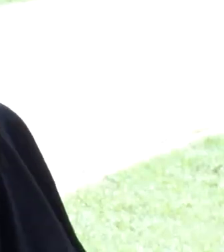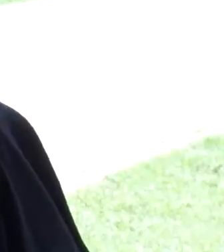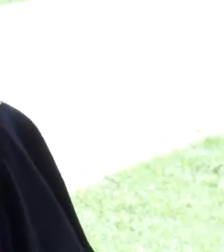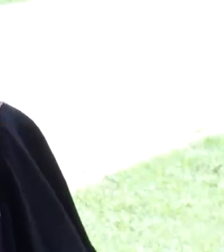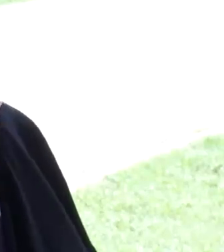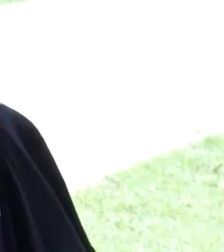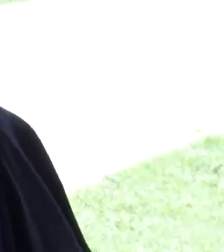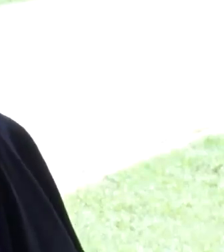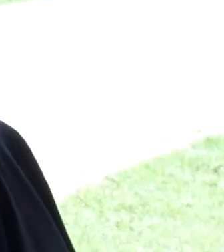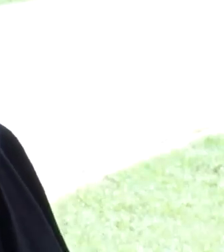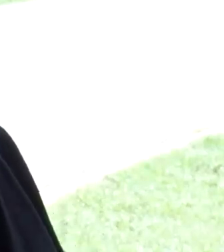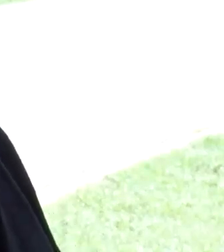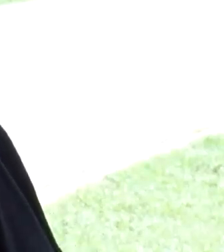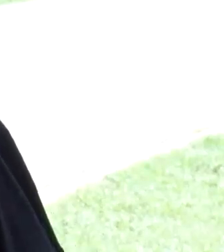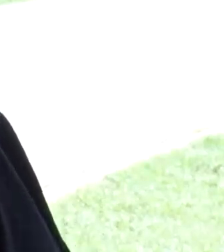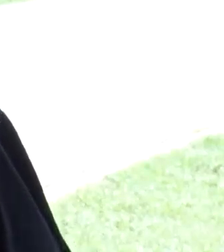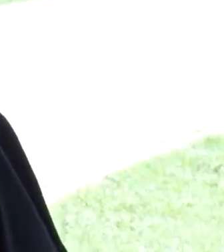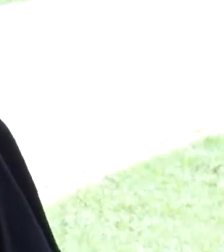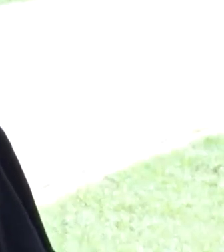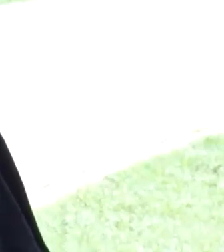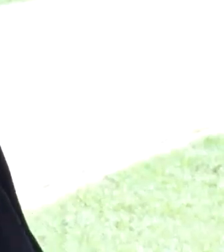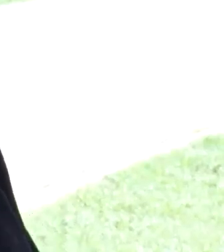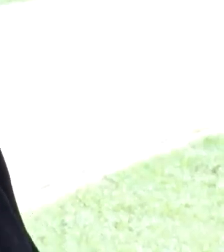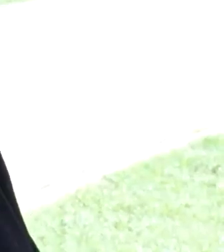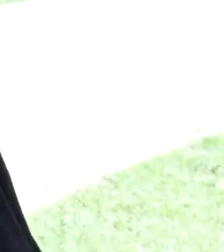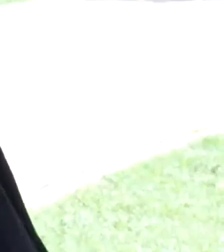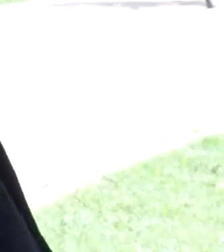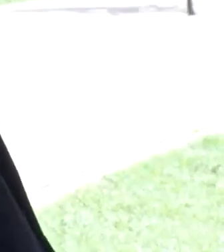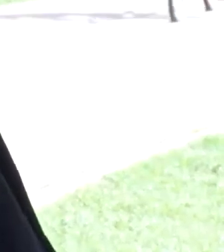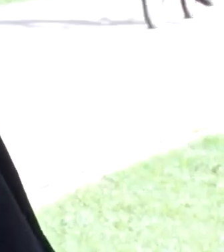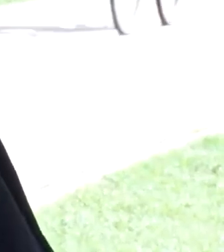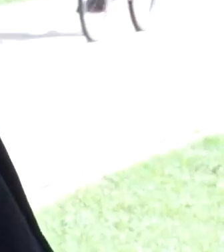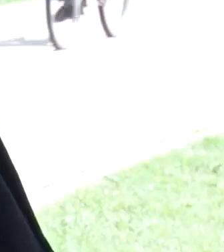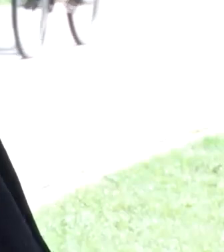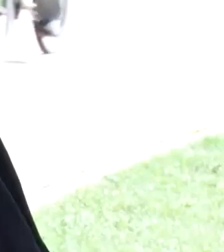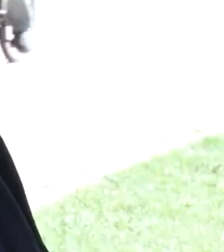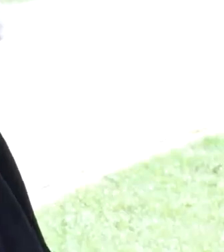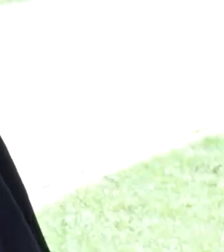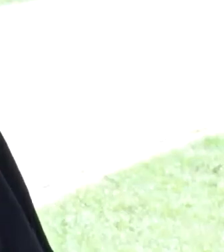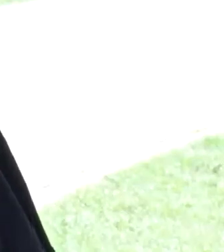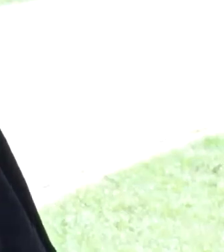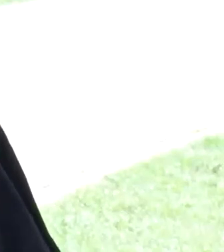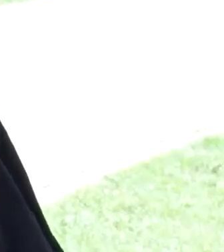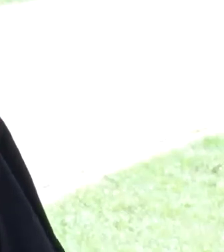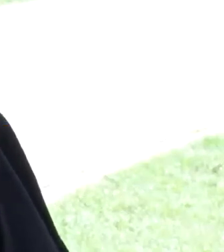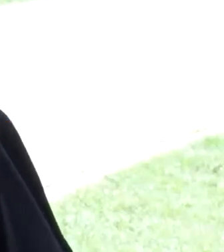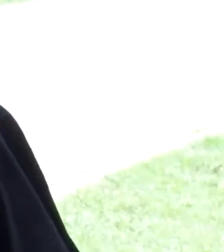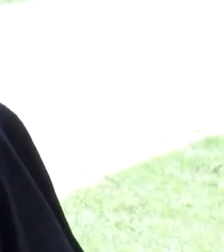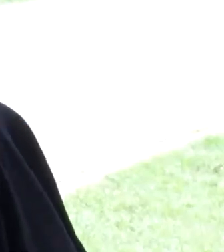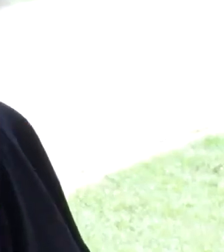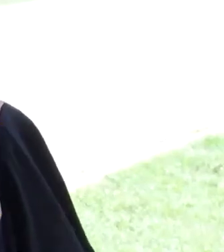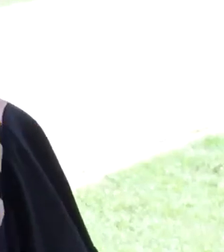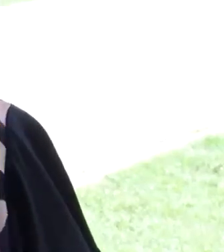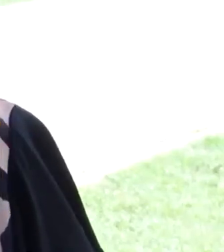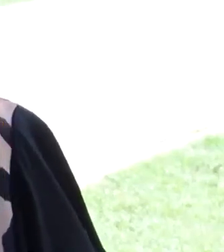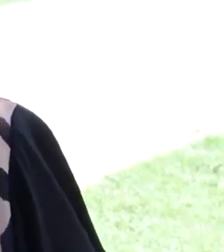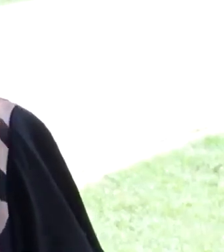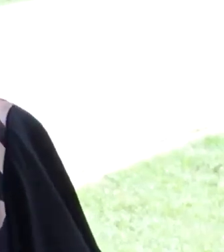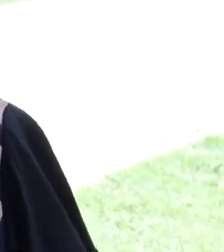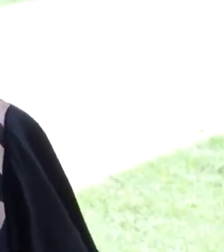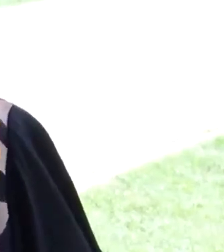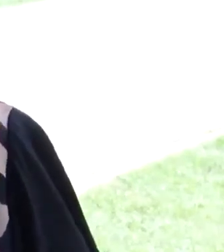que é o Dia Nacional do Contador de Histórias, nós vamos estar realizando um seminário com palestras lá na UNIT